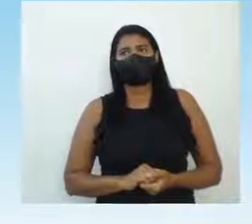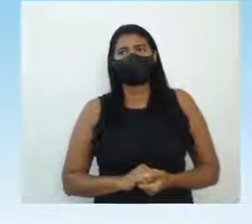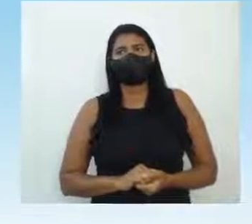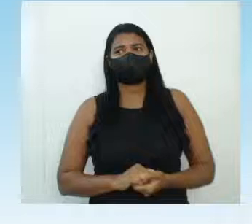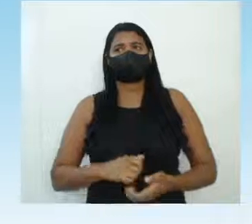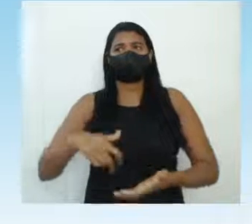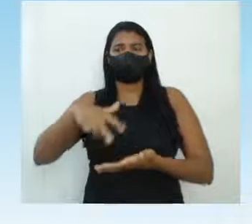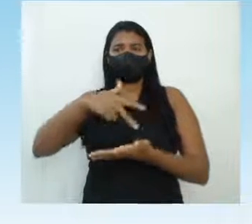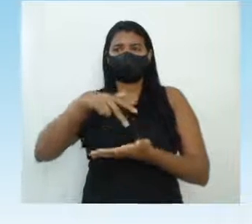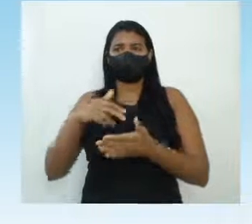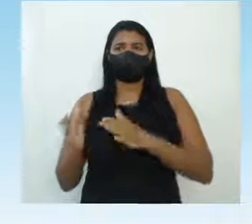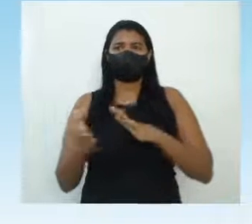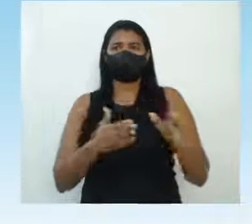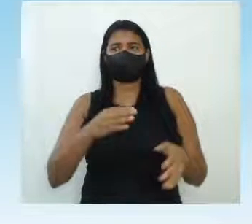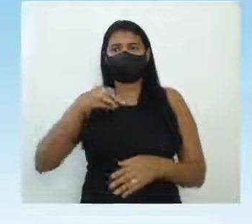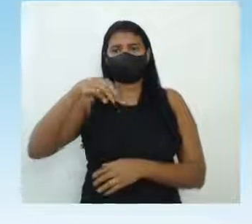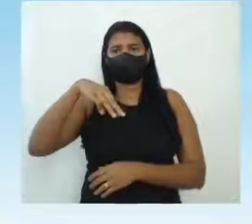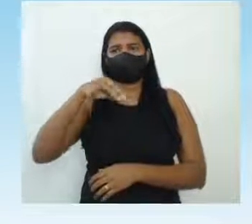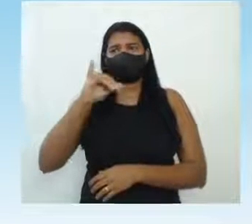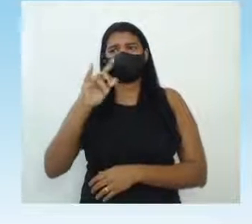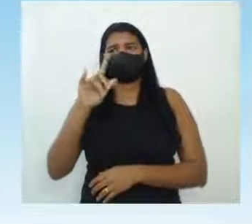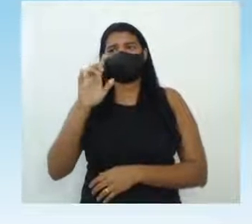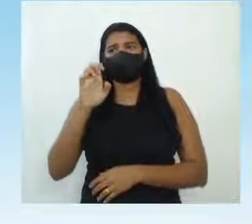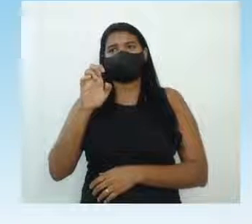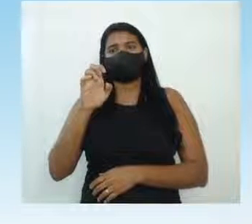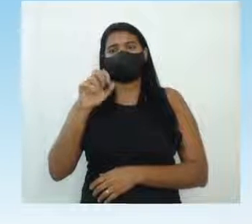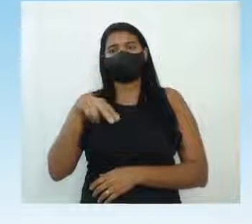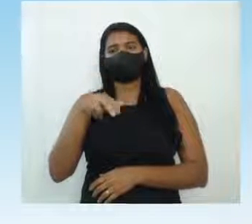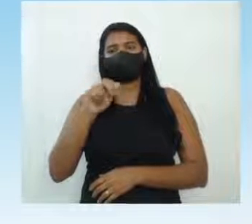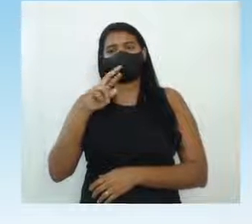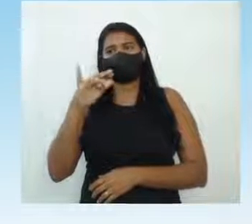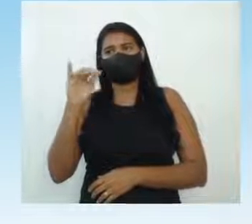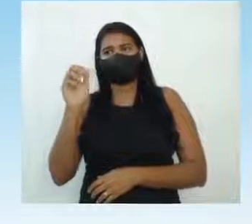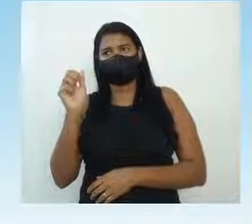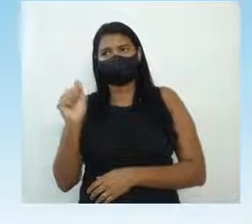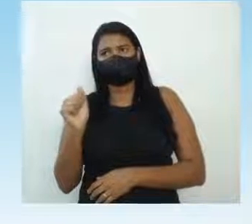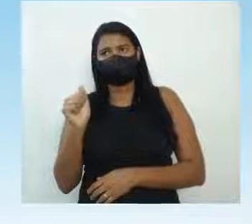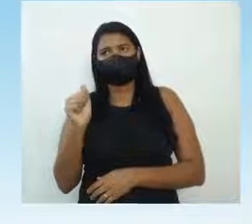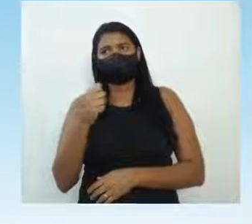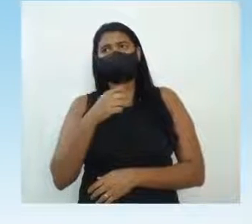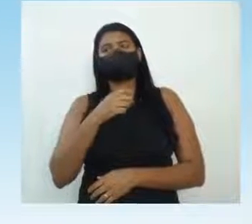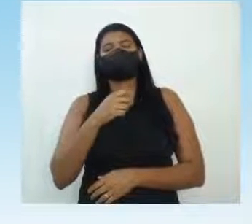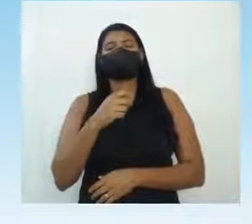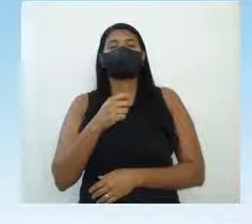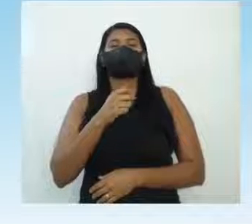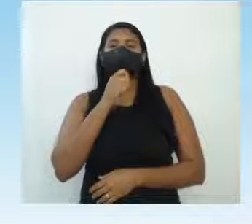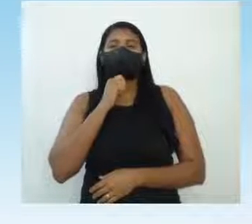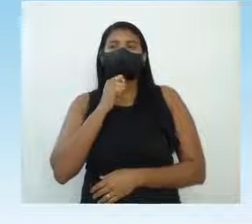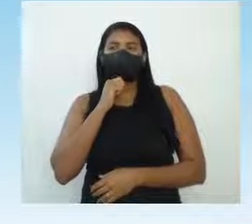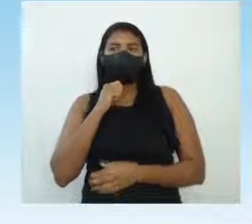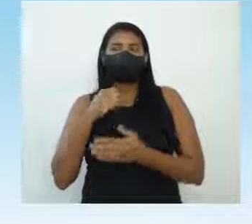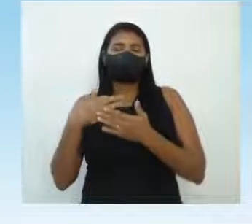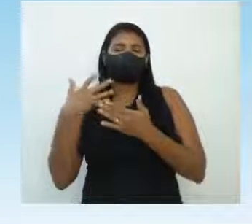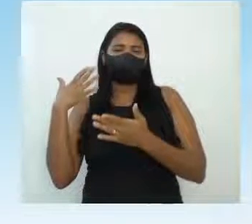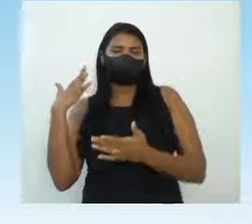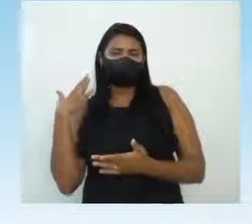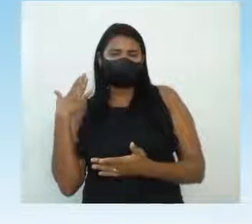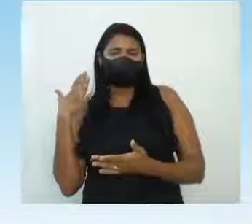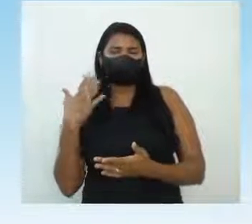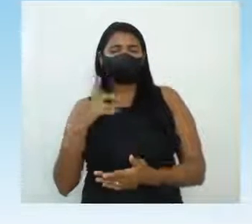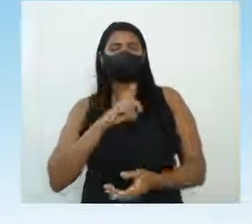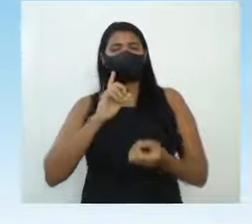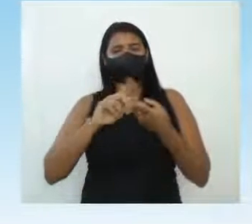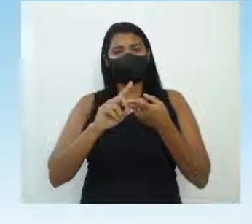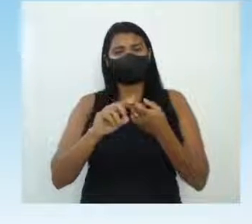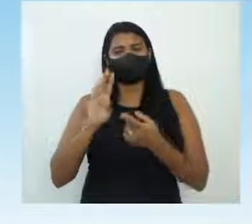danças milenares são aquelas que são mais antigas, né? E aí nós temos o balé clássico, que vai surgir no período